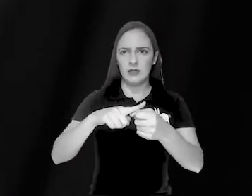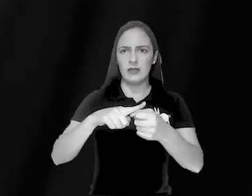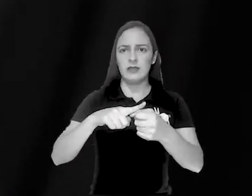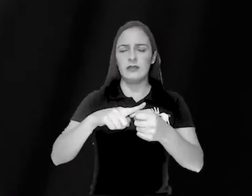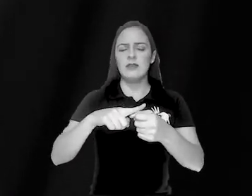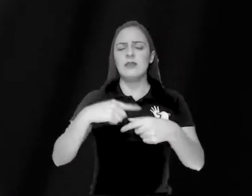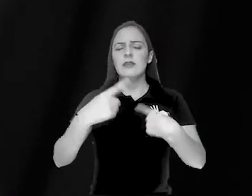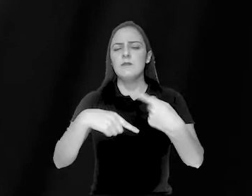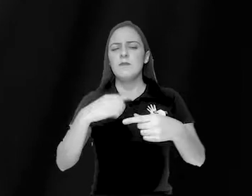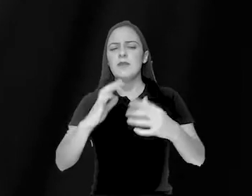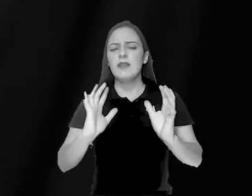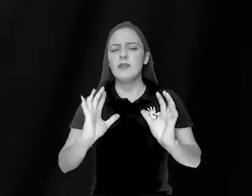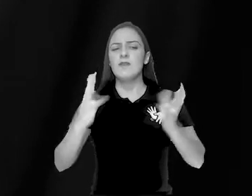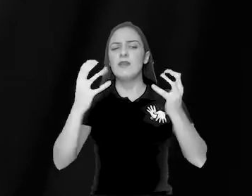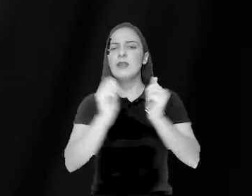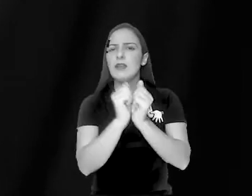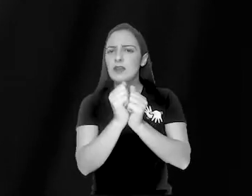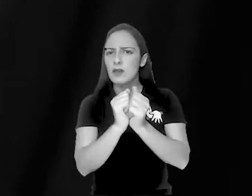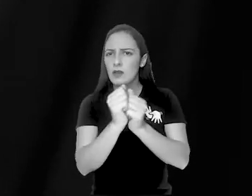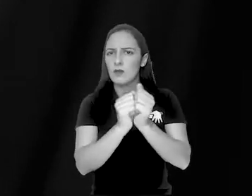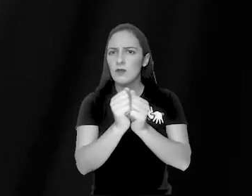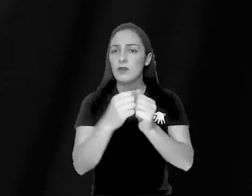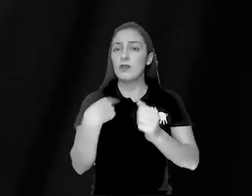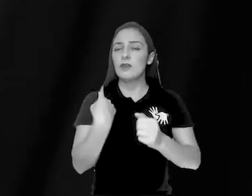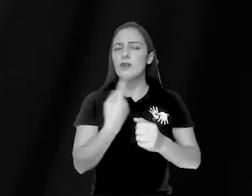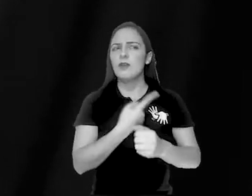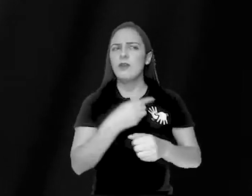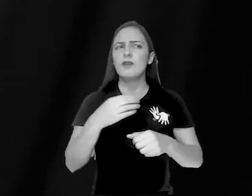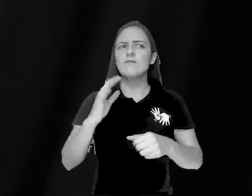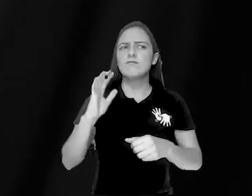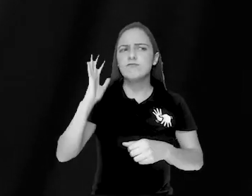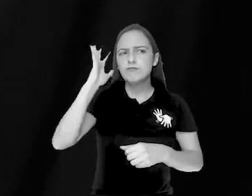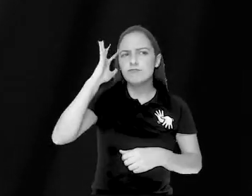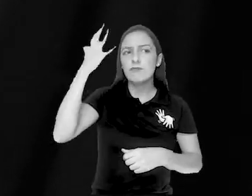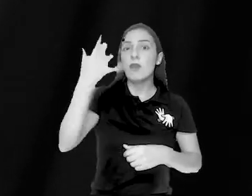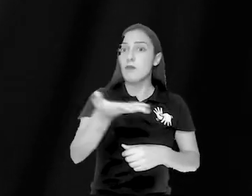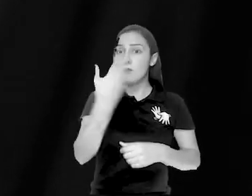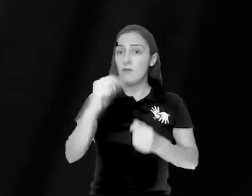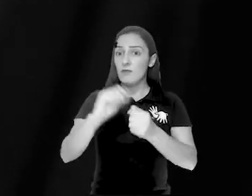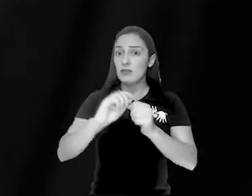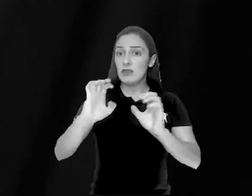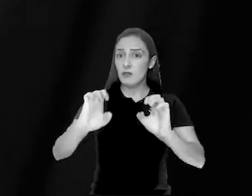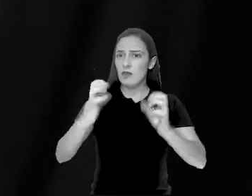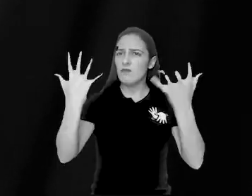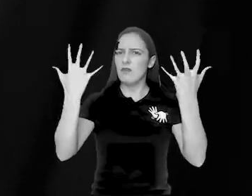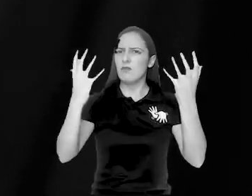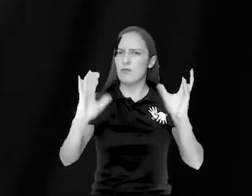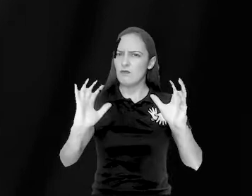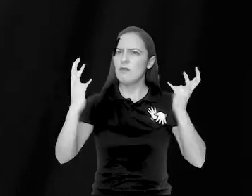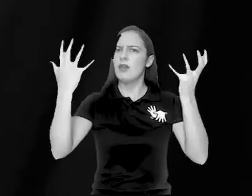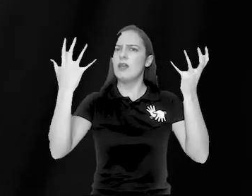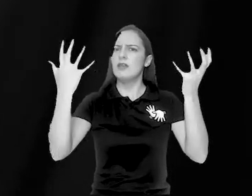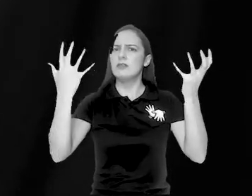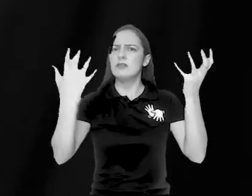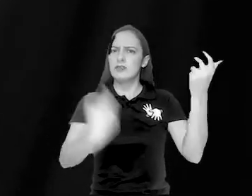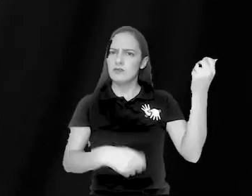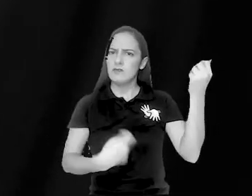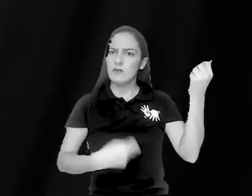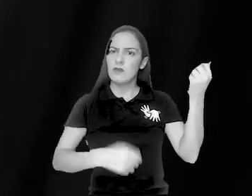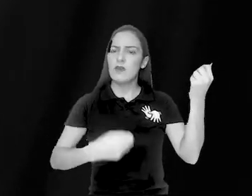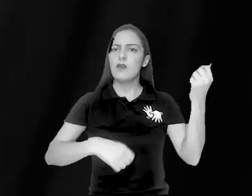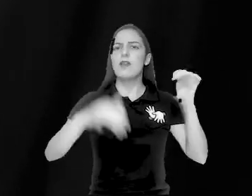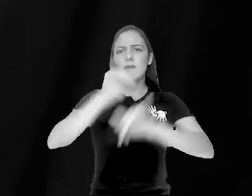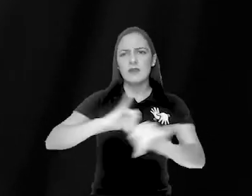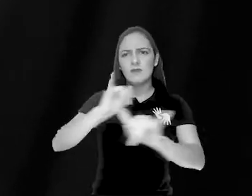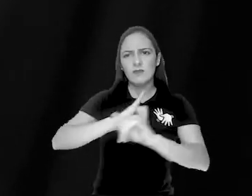nós conversando, tocando as modas de viola, resolvemos, vamos fazer um festival de viola também em Pecatuba, para divulgar a cultura sertaneja aqui da